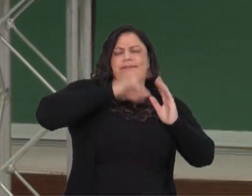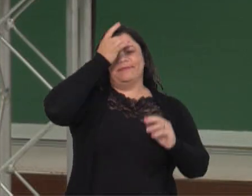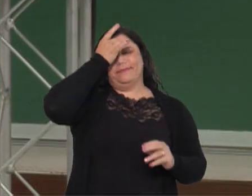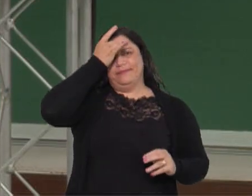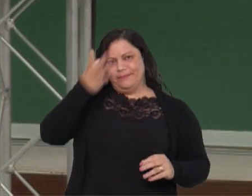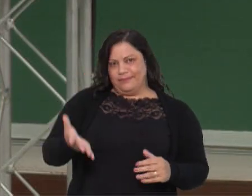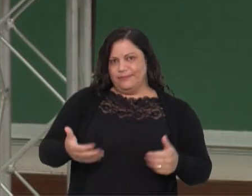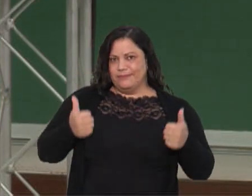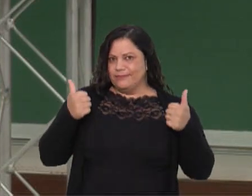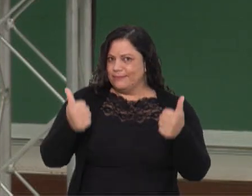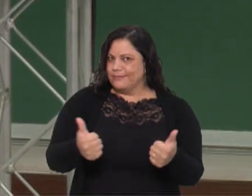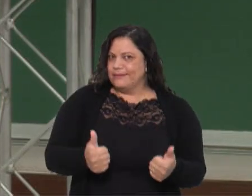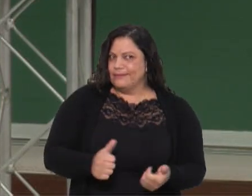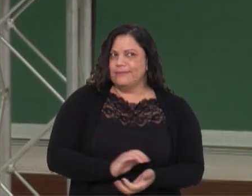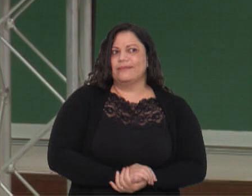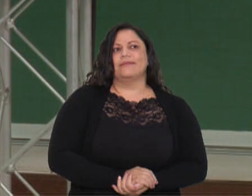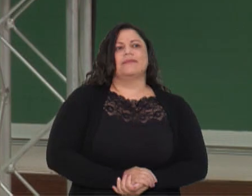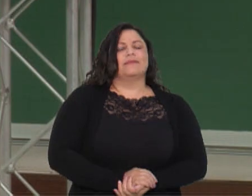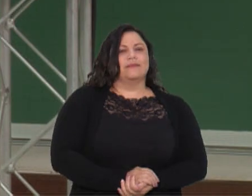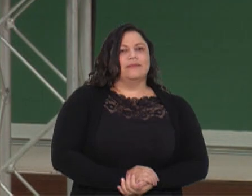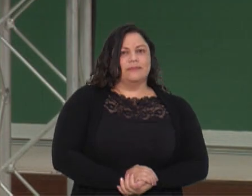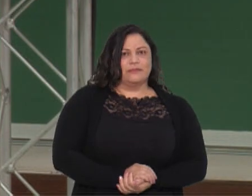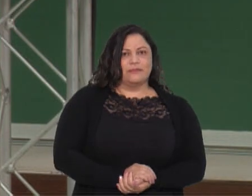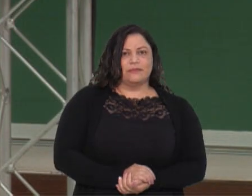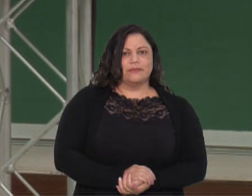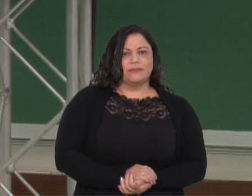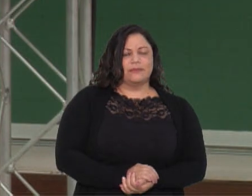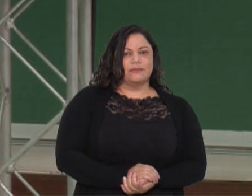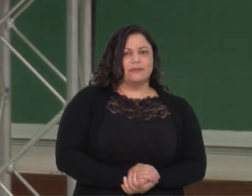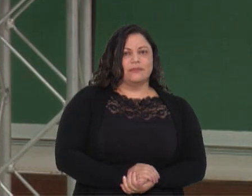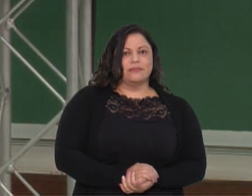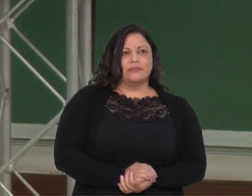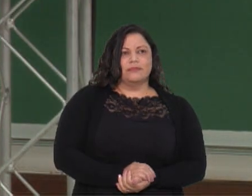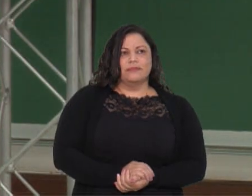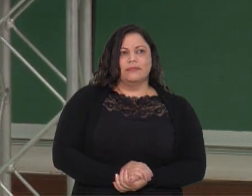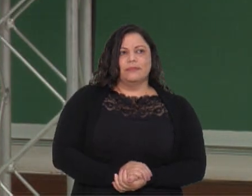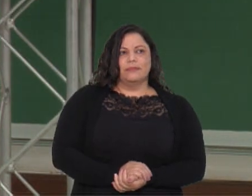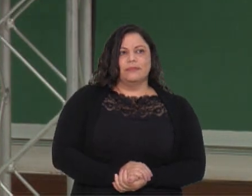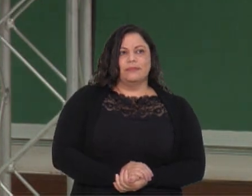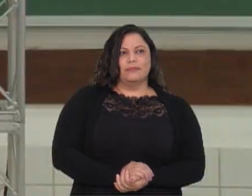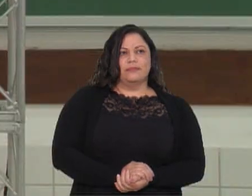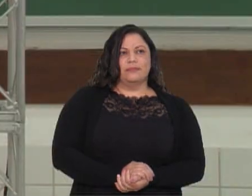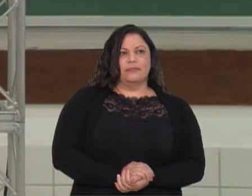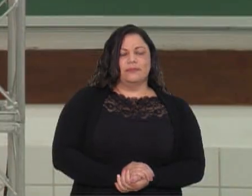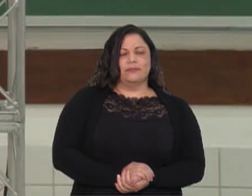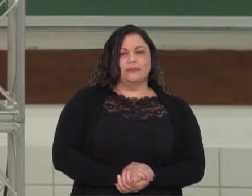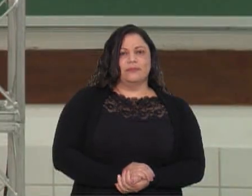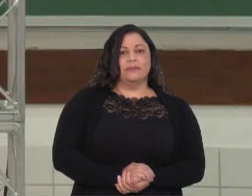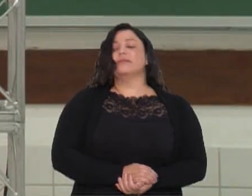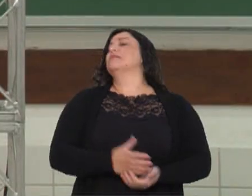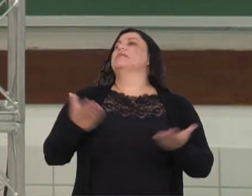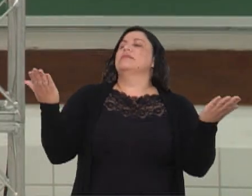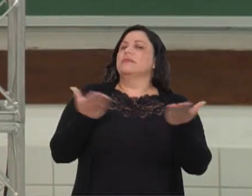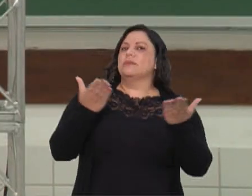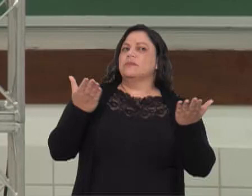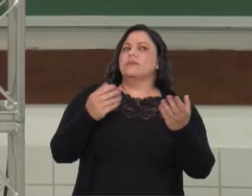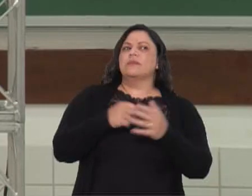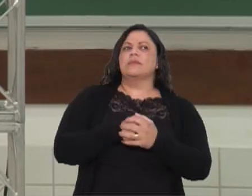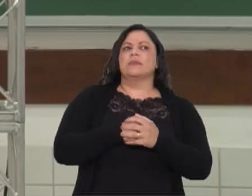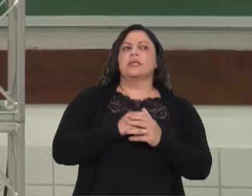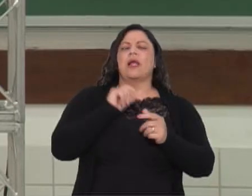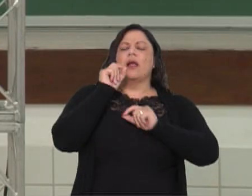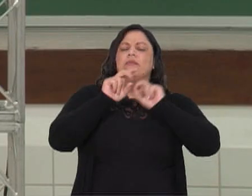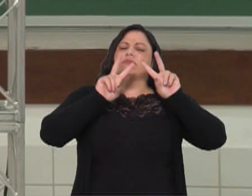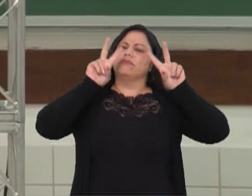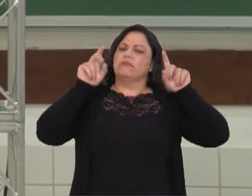fácil. Tudo bem? Vamos continuar? E agora, nós vamos falar sobre pontuação. Esse